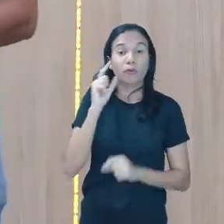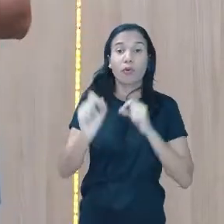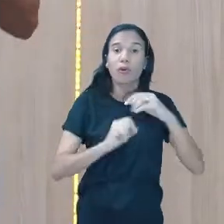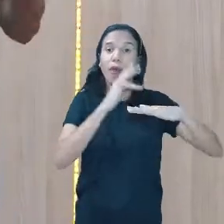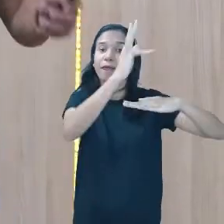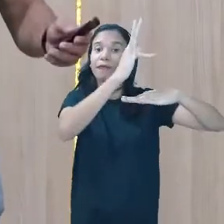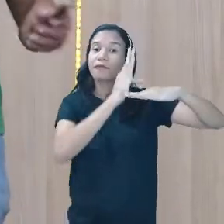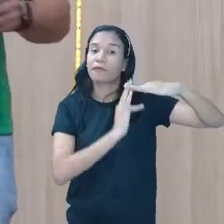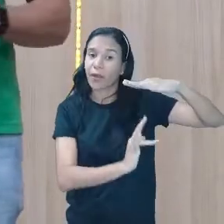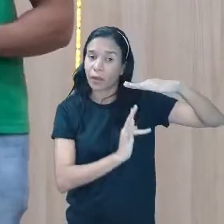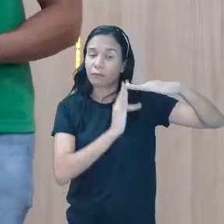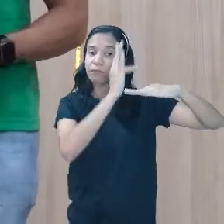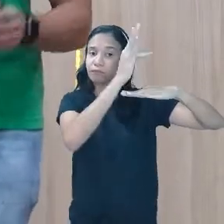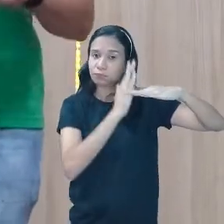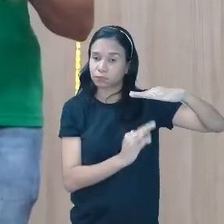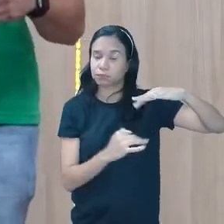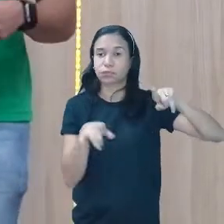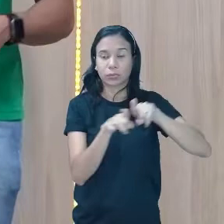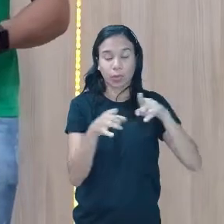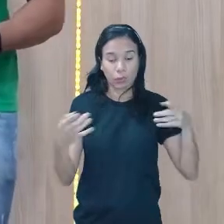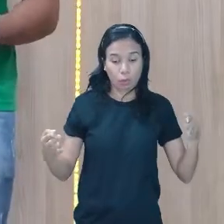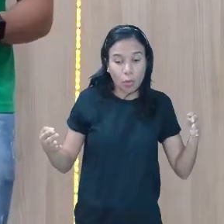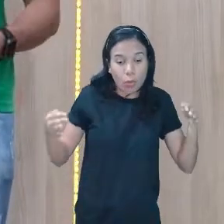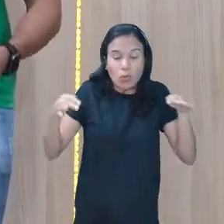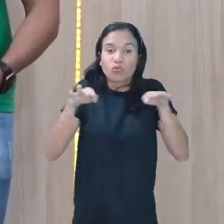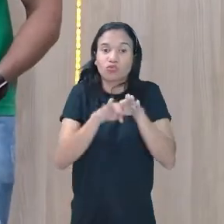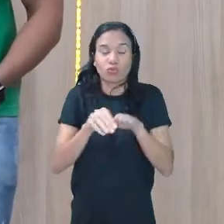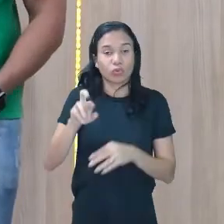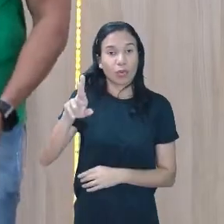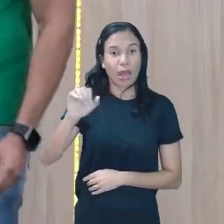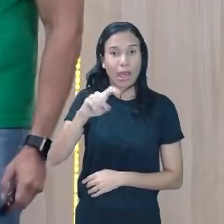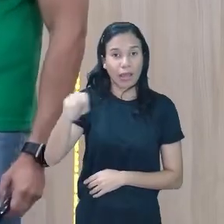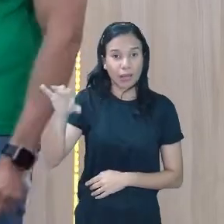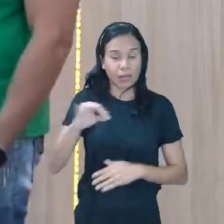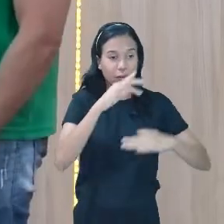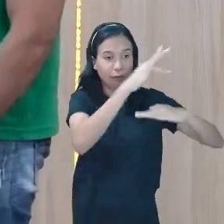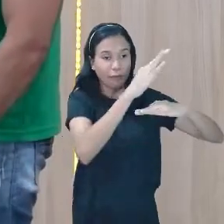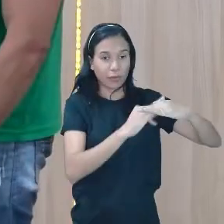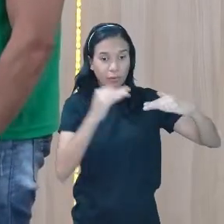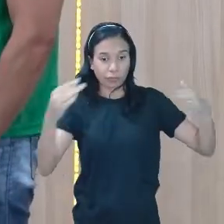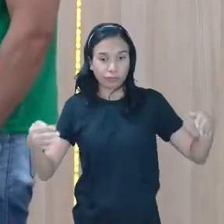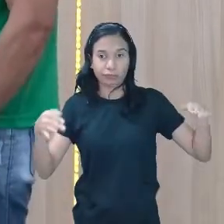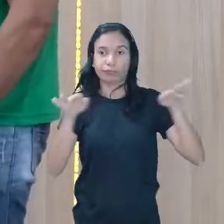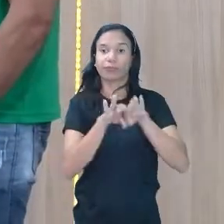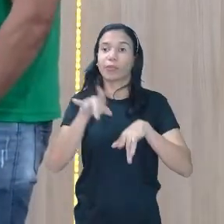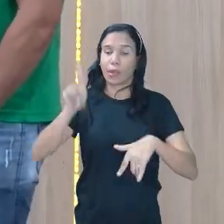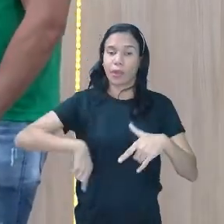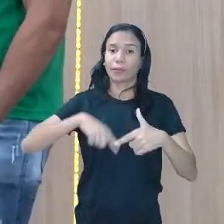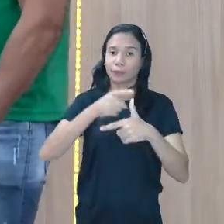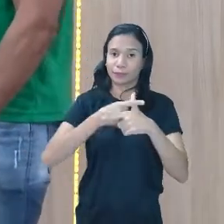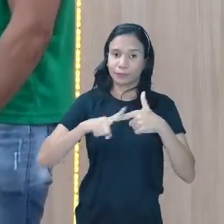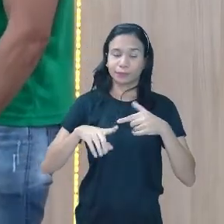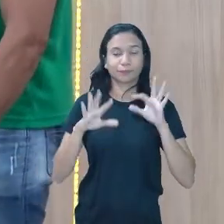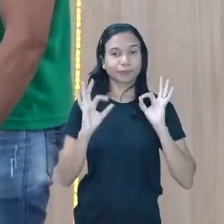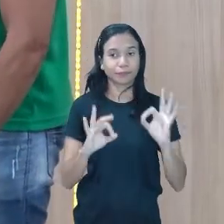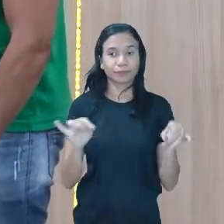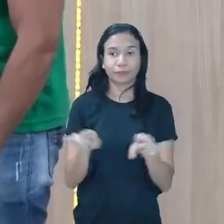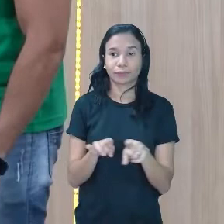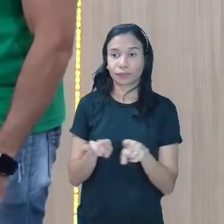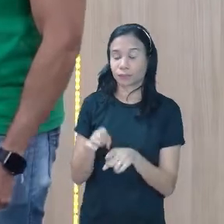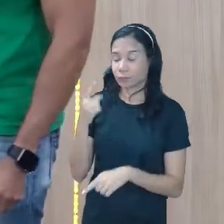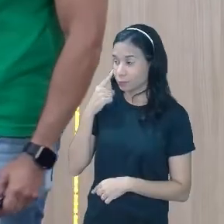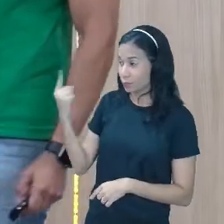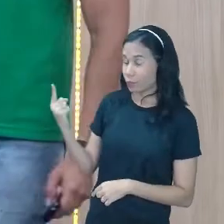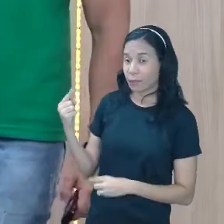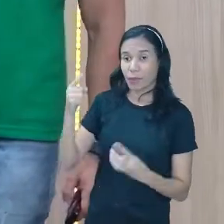né? Fração e razão andam juntas, tá? Nada mais são do que apenas divisões, certo? Temos aqui